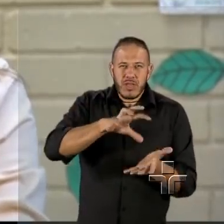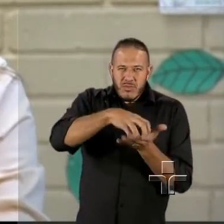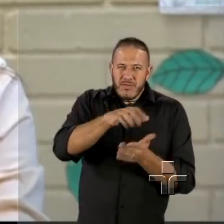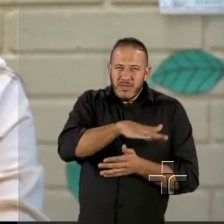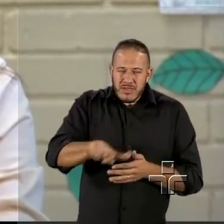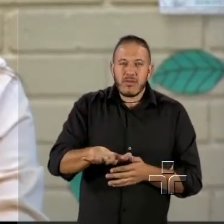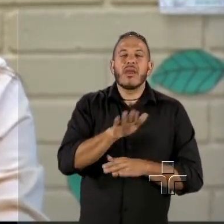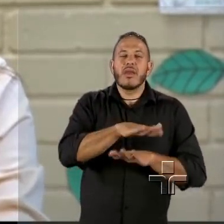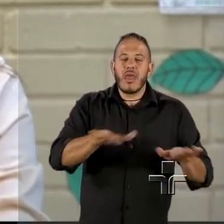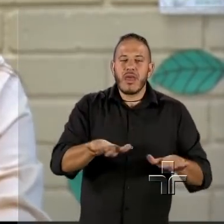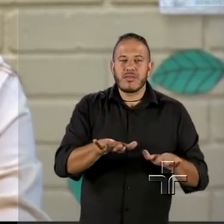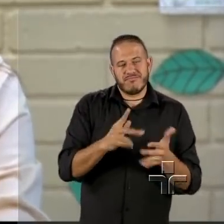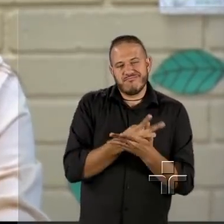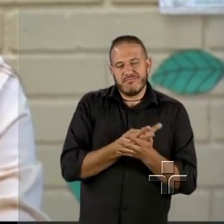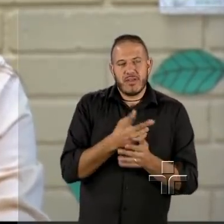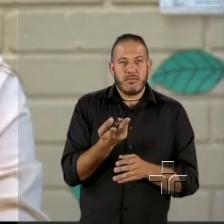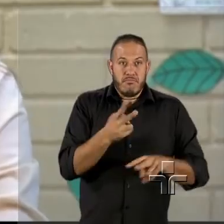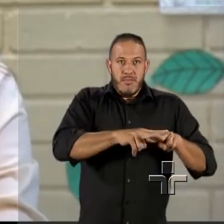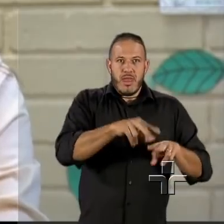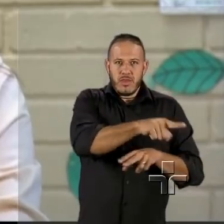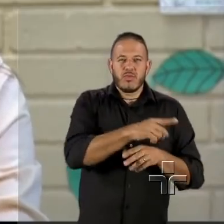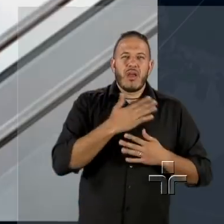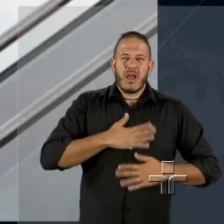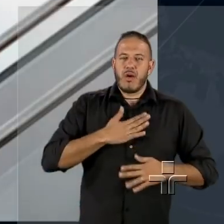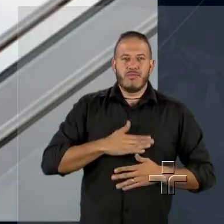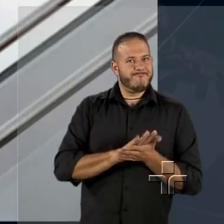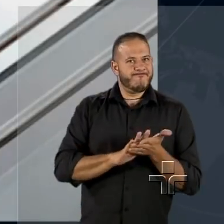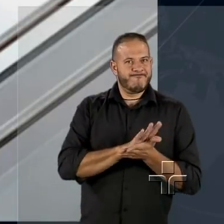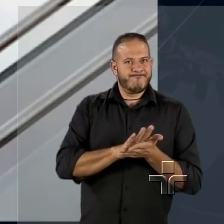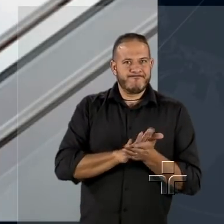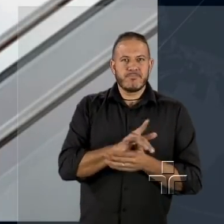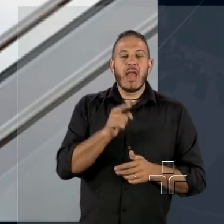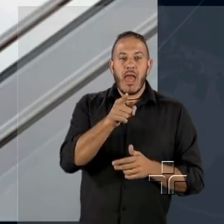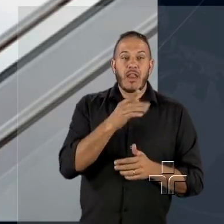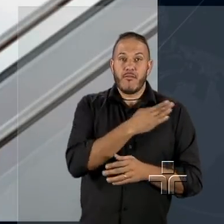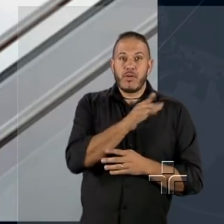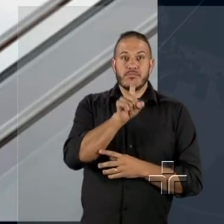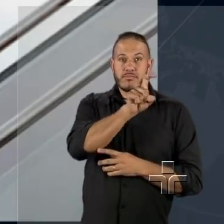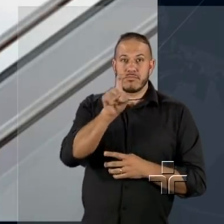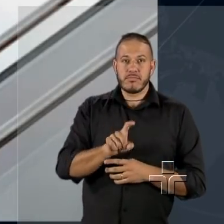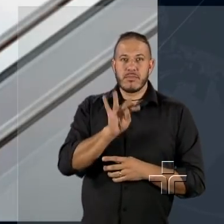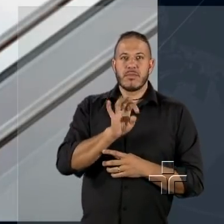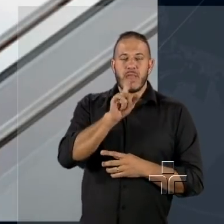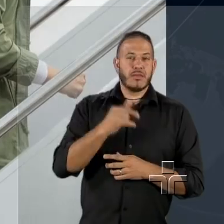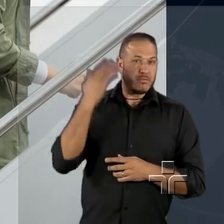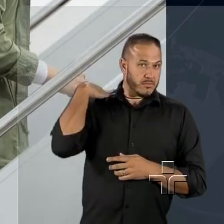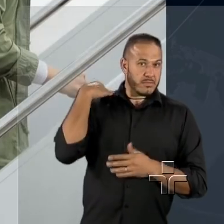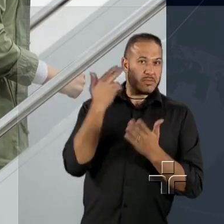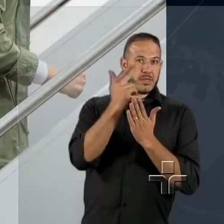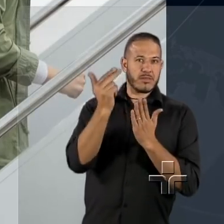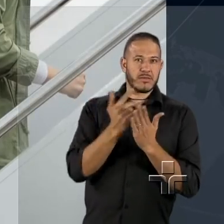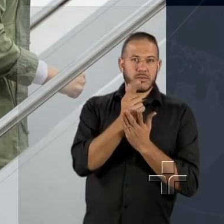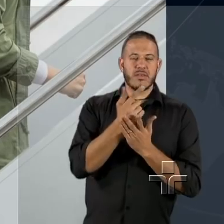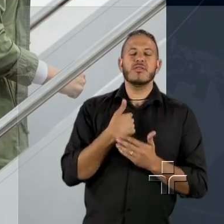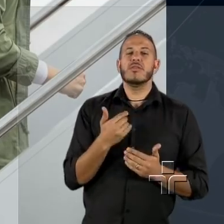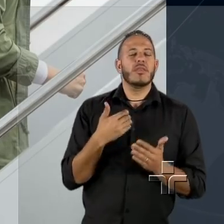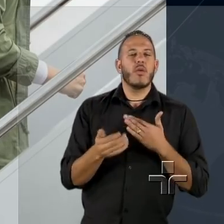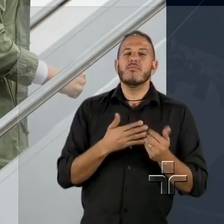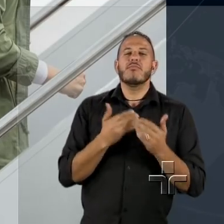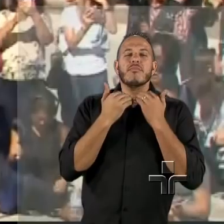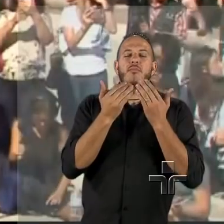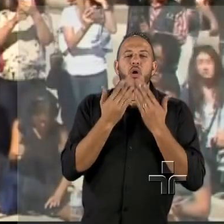revista mostra uma criança chorando, enquanto Trump a encara com indiferença. A menina hondurenha se tornou símbolo da crise